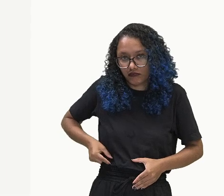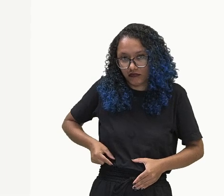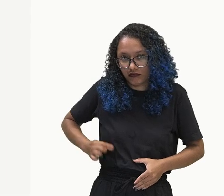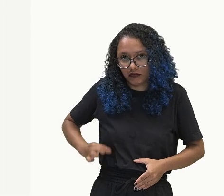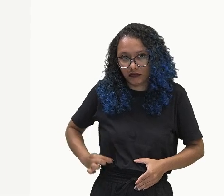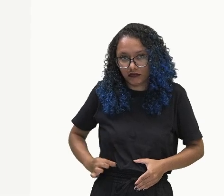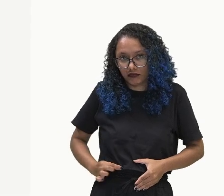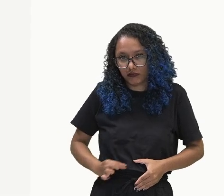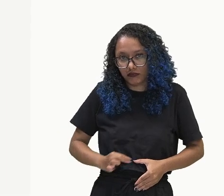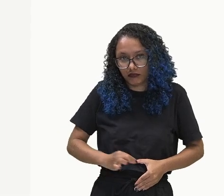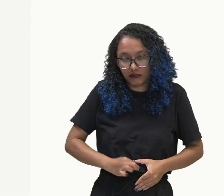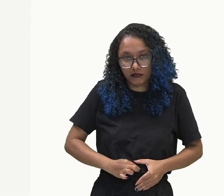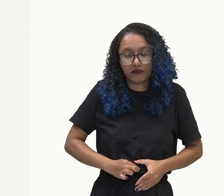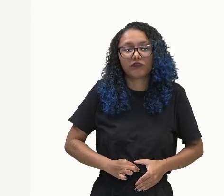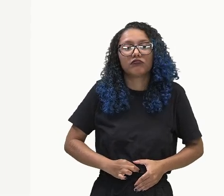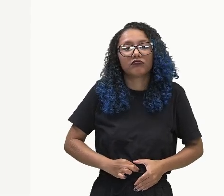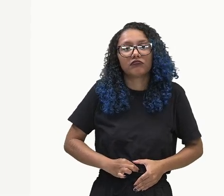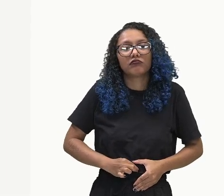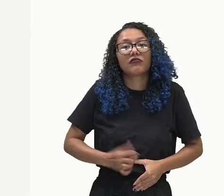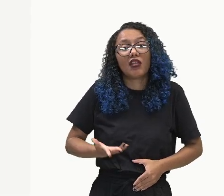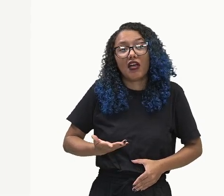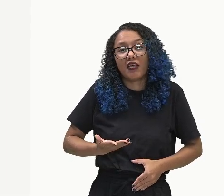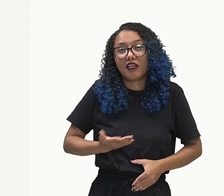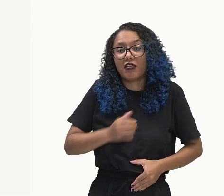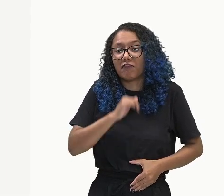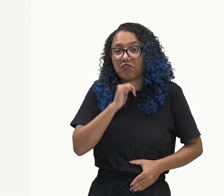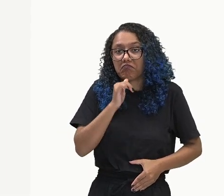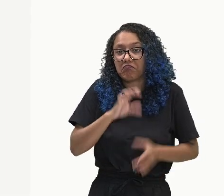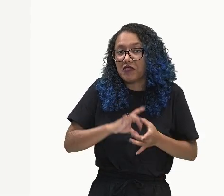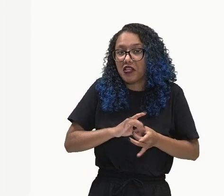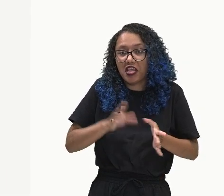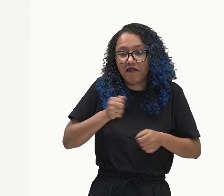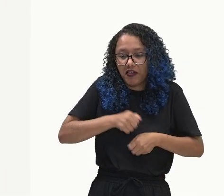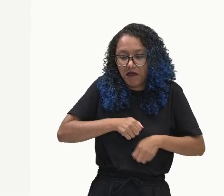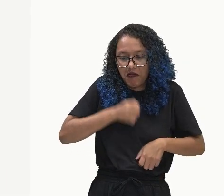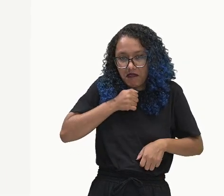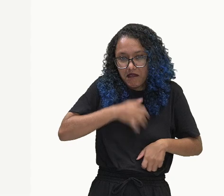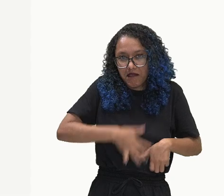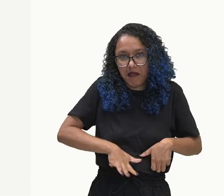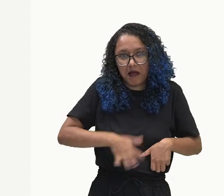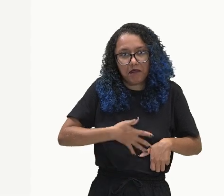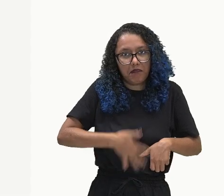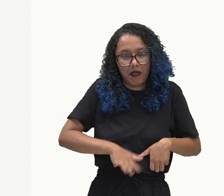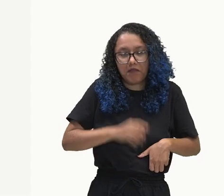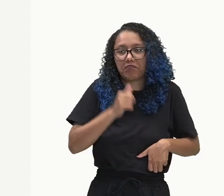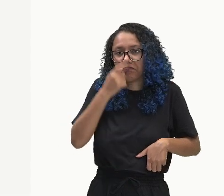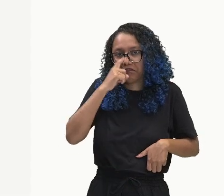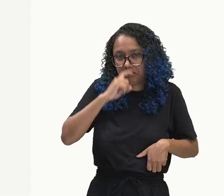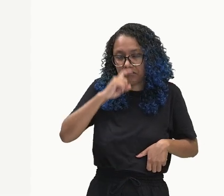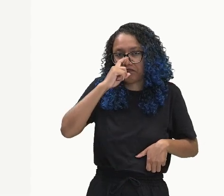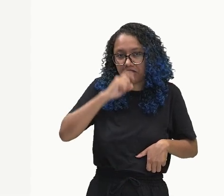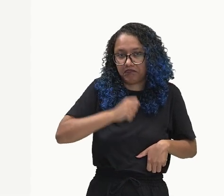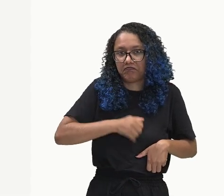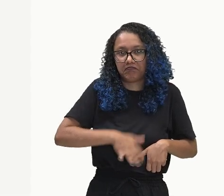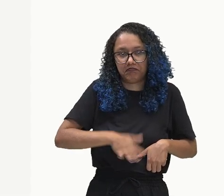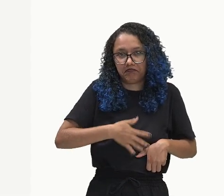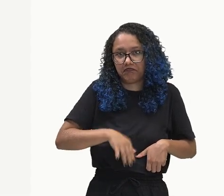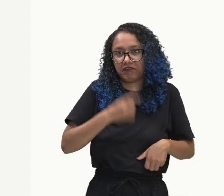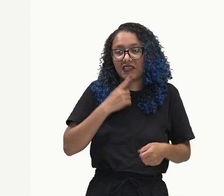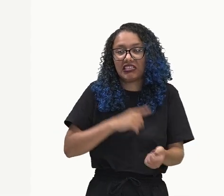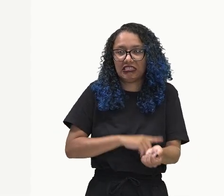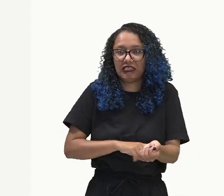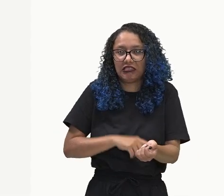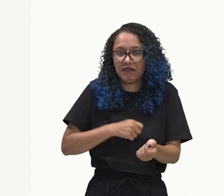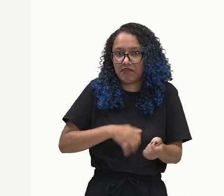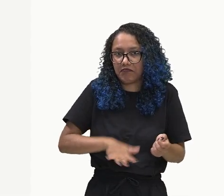de menstruação. Para dar continuidade aí ao nosso entendimento sobre os órgãos